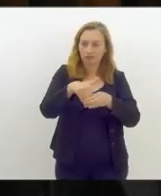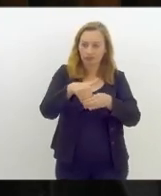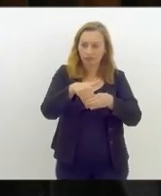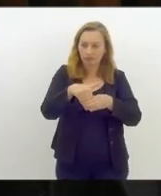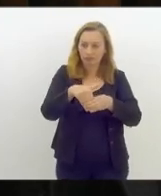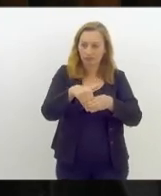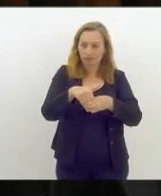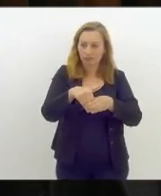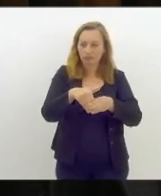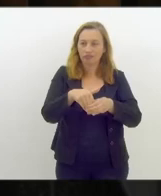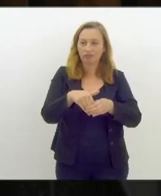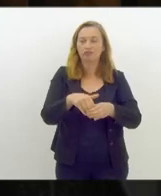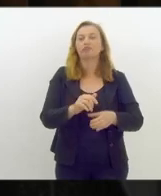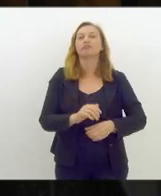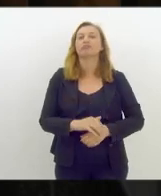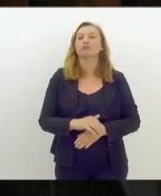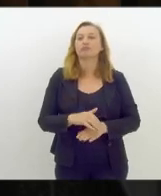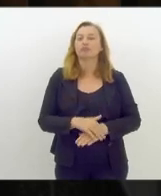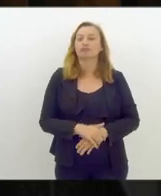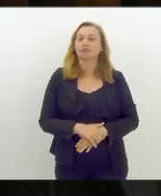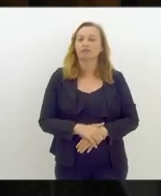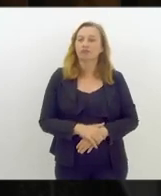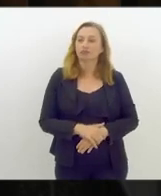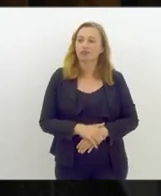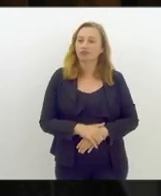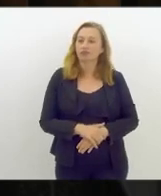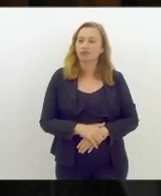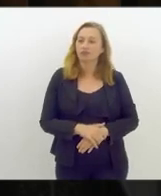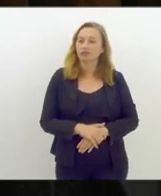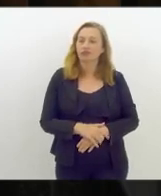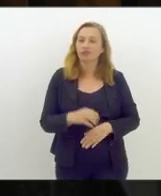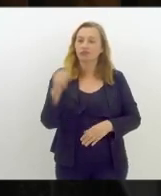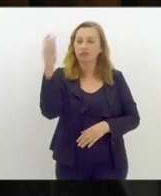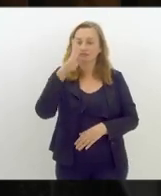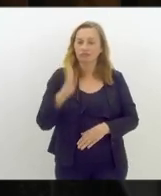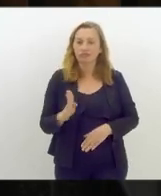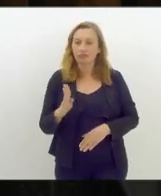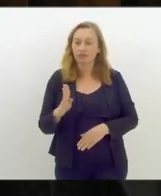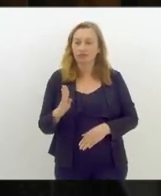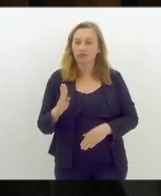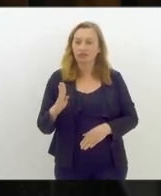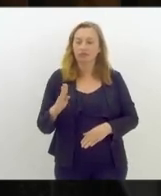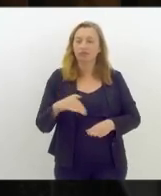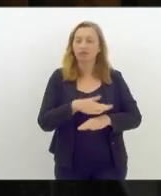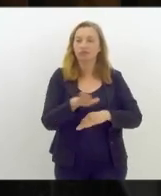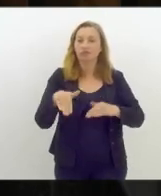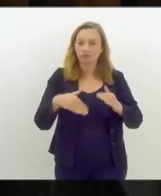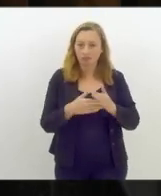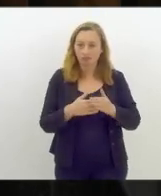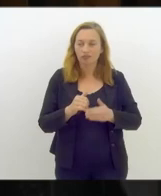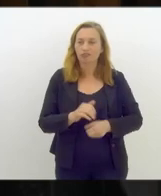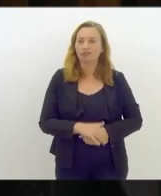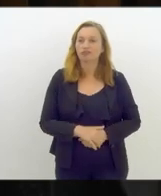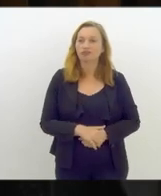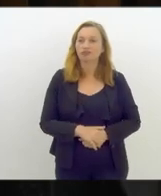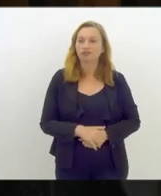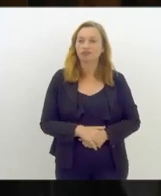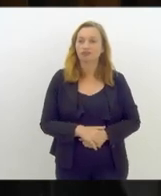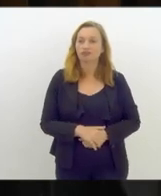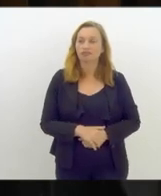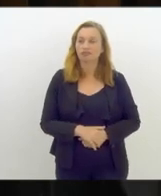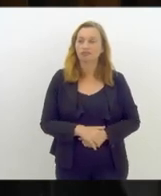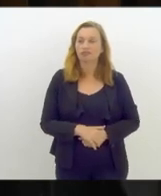e proporcionais praticamente no Brasil inteiro. Isso